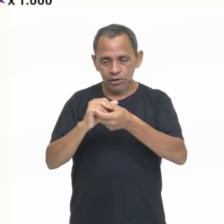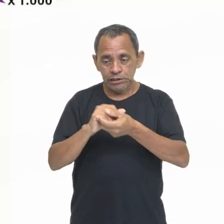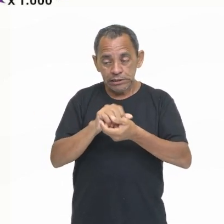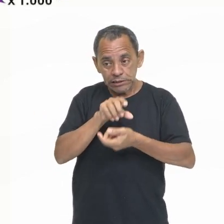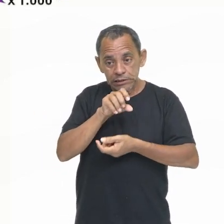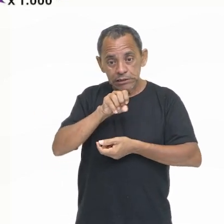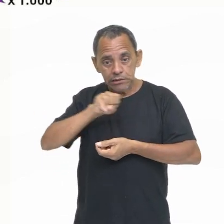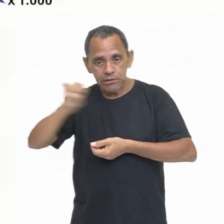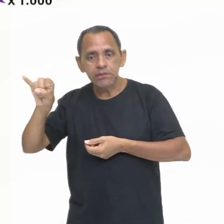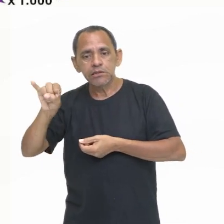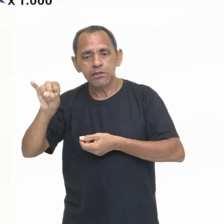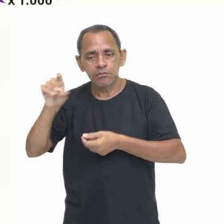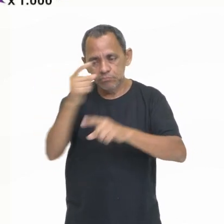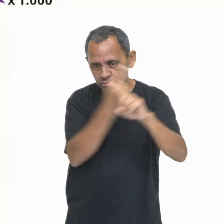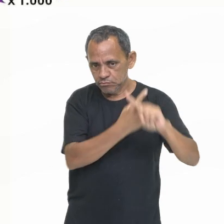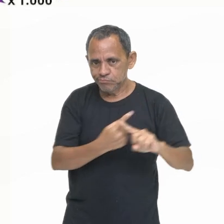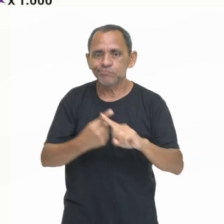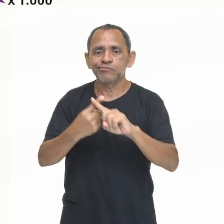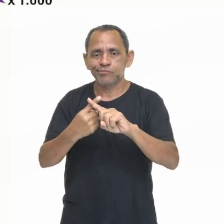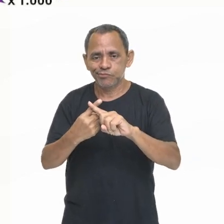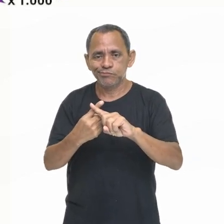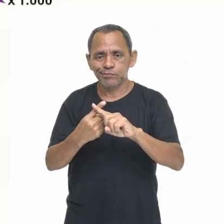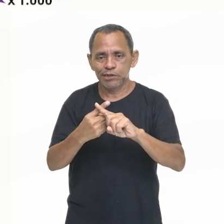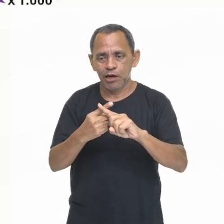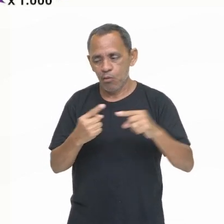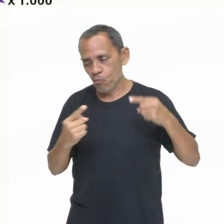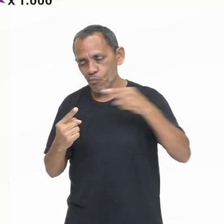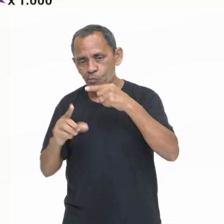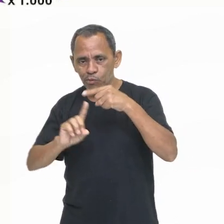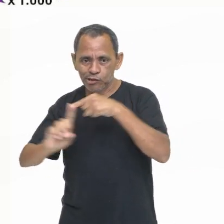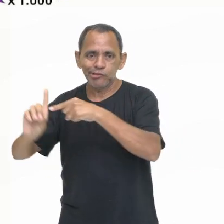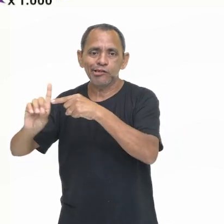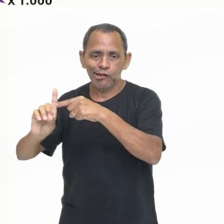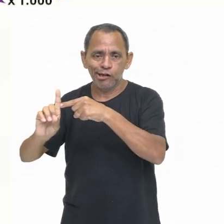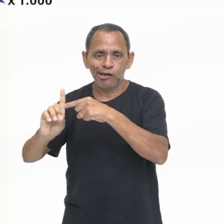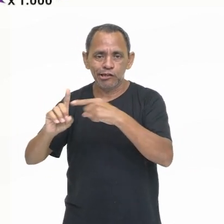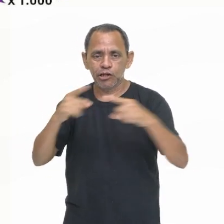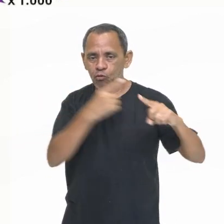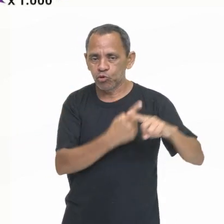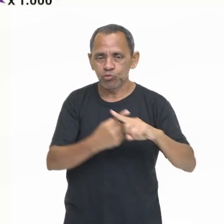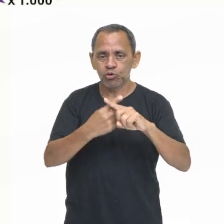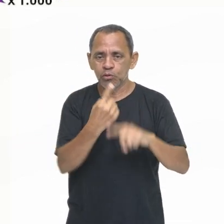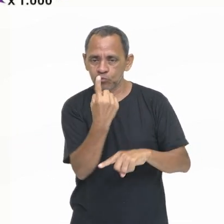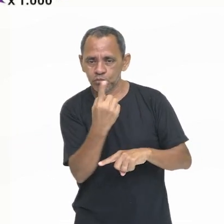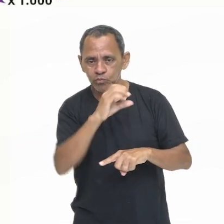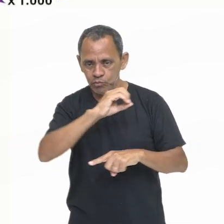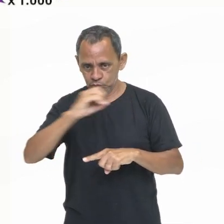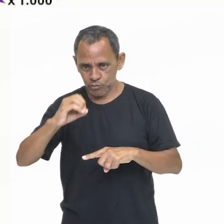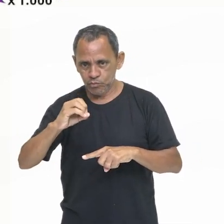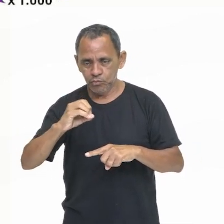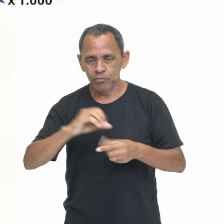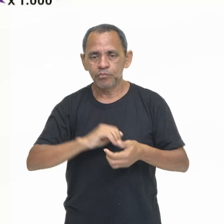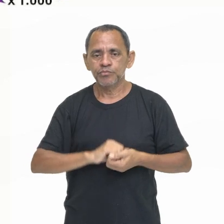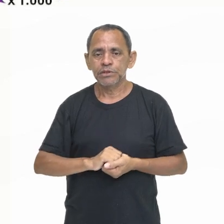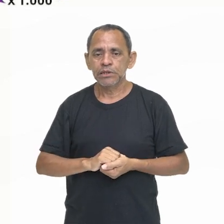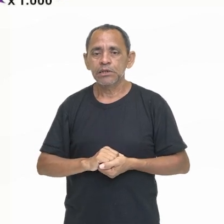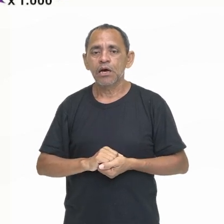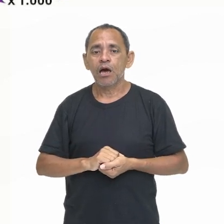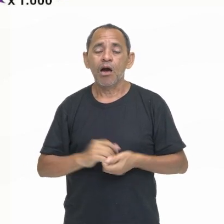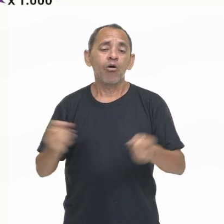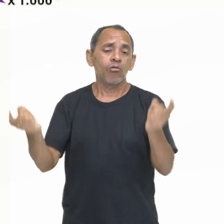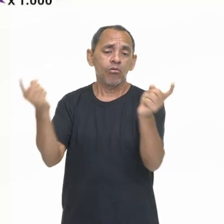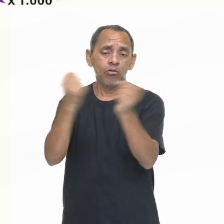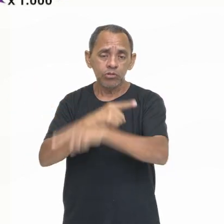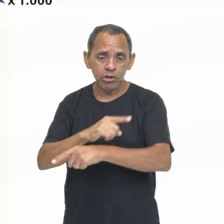vez por 100, aliás, por 1000. Multiplica por 1000 se você desloca para a direita, divide por 1000 se você desloca para a